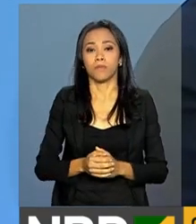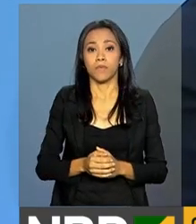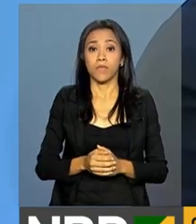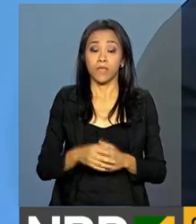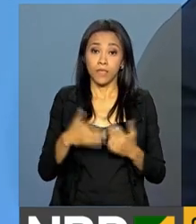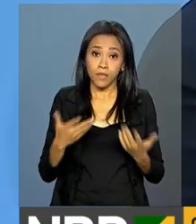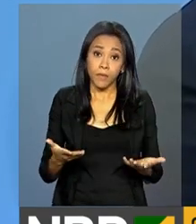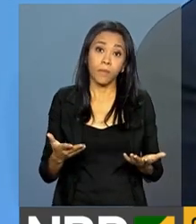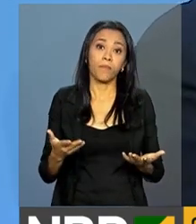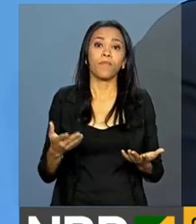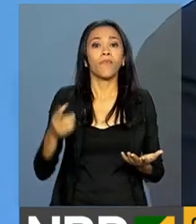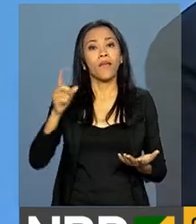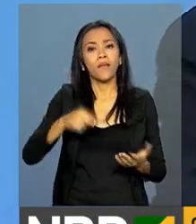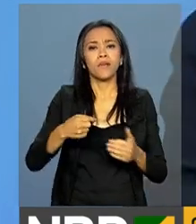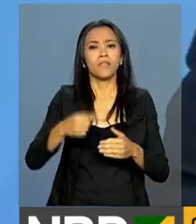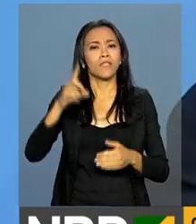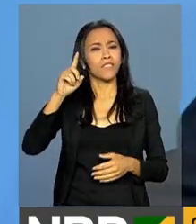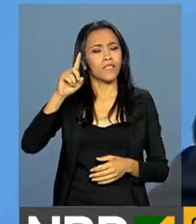E, realmente,